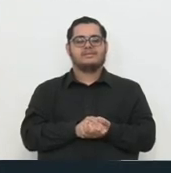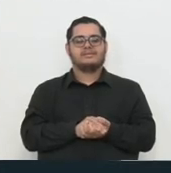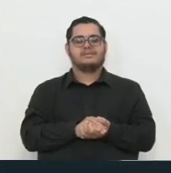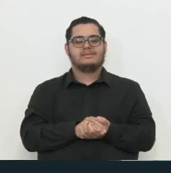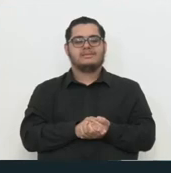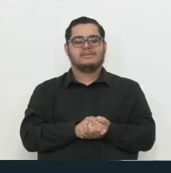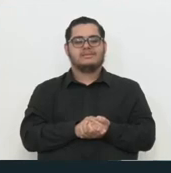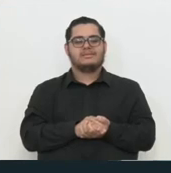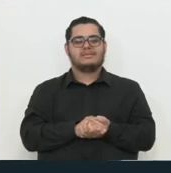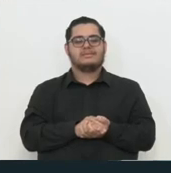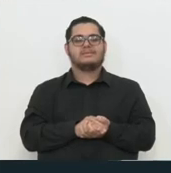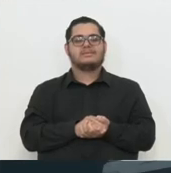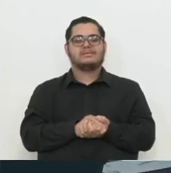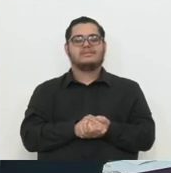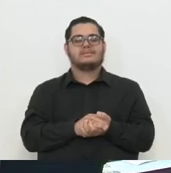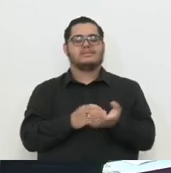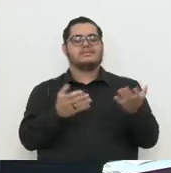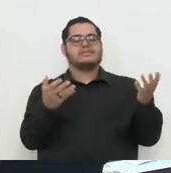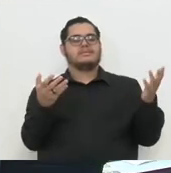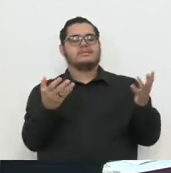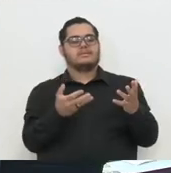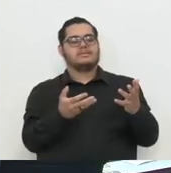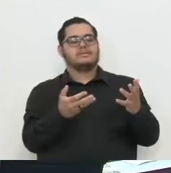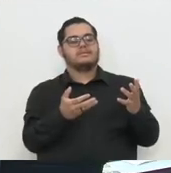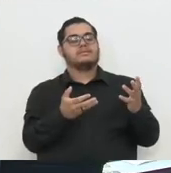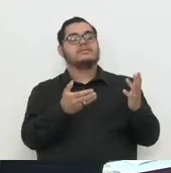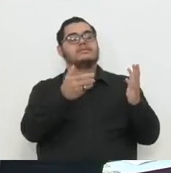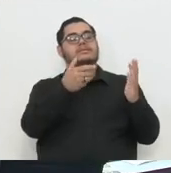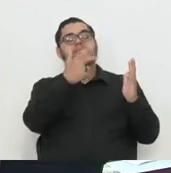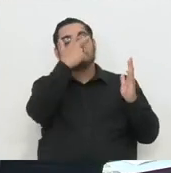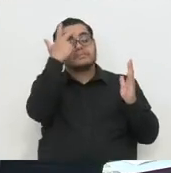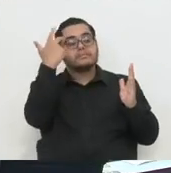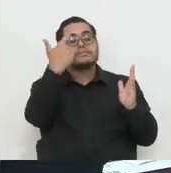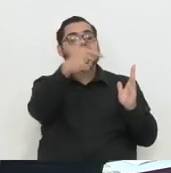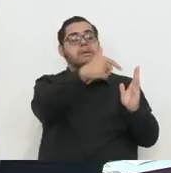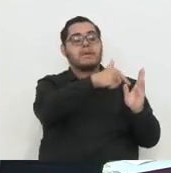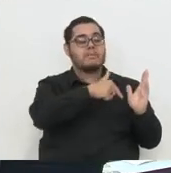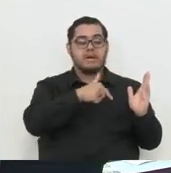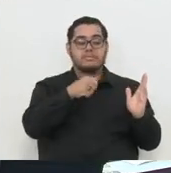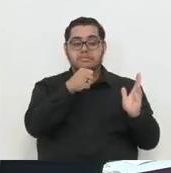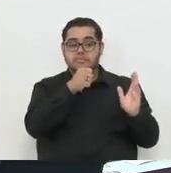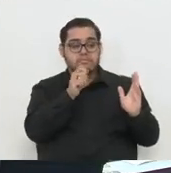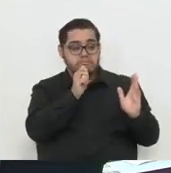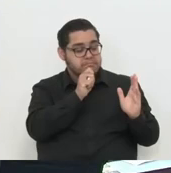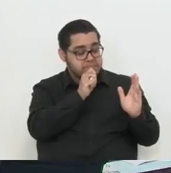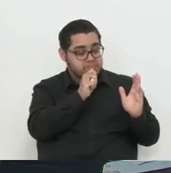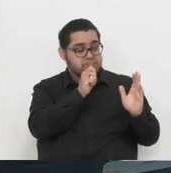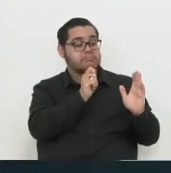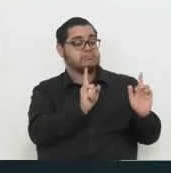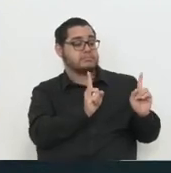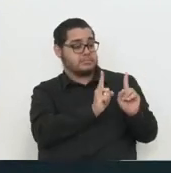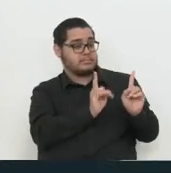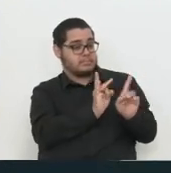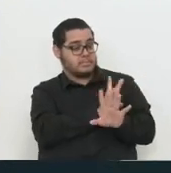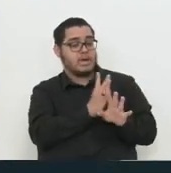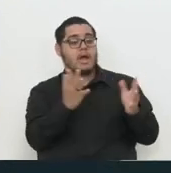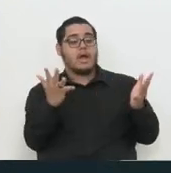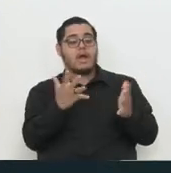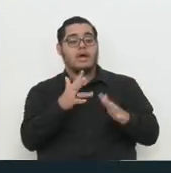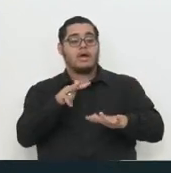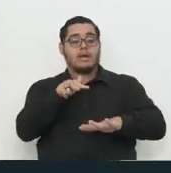tendo em vista não haver mais oradores inscritos no pequeno expediente passemos A Tribuna Livre